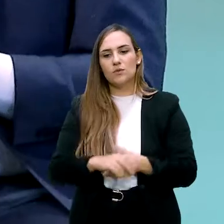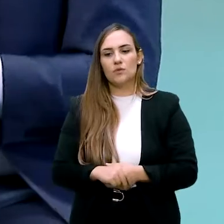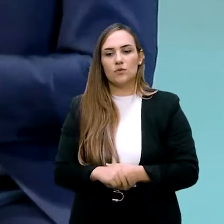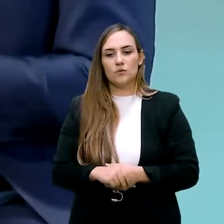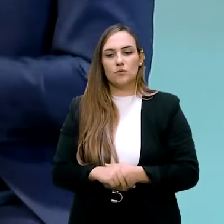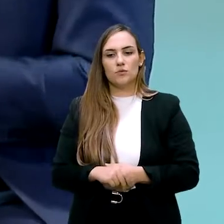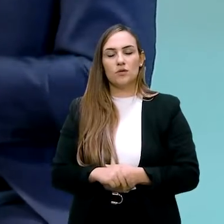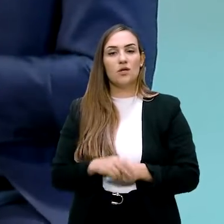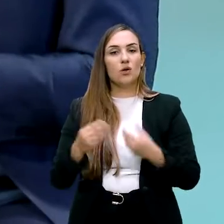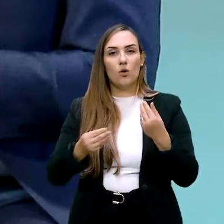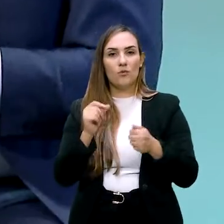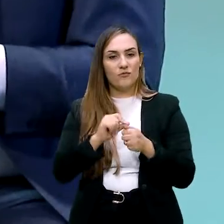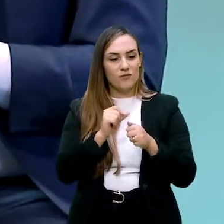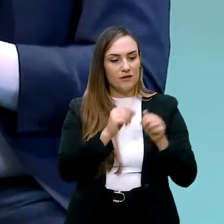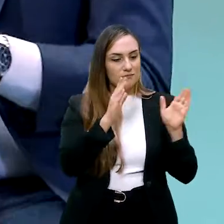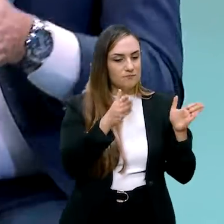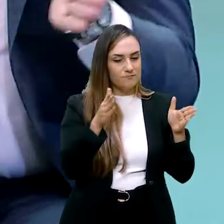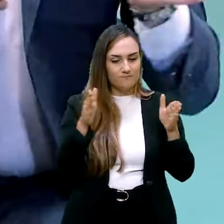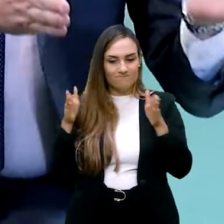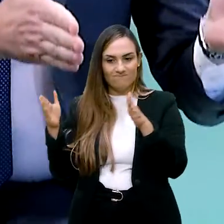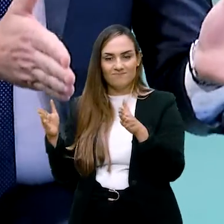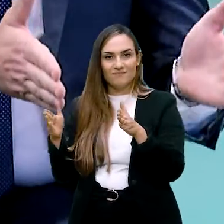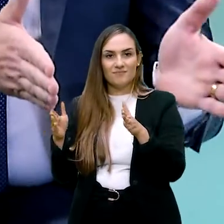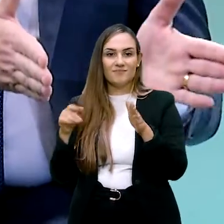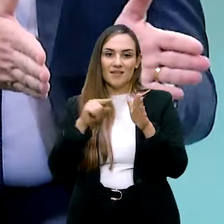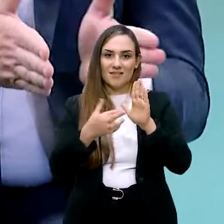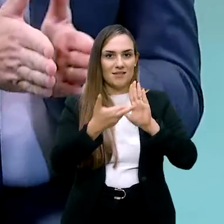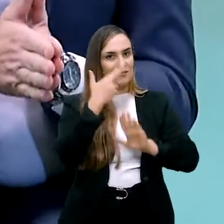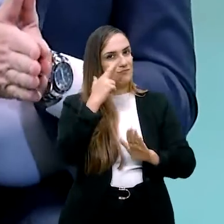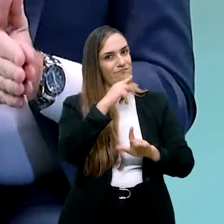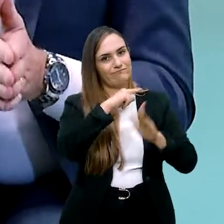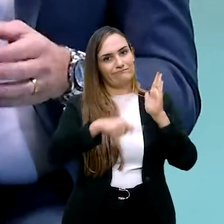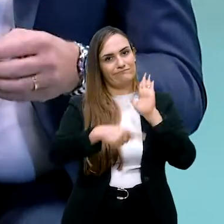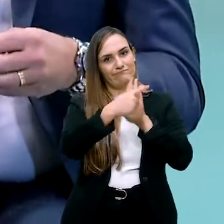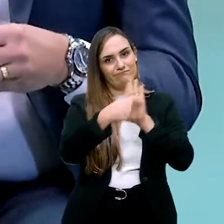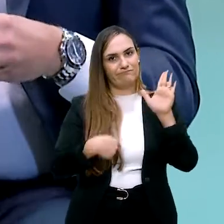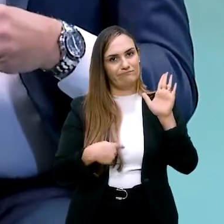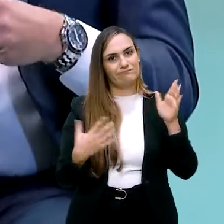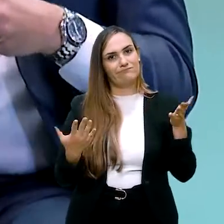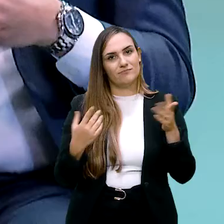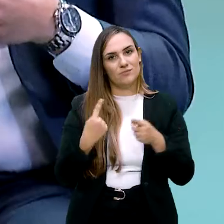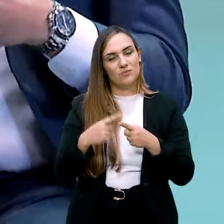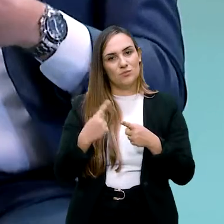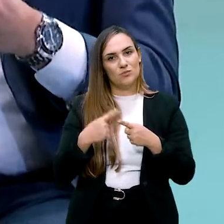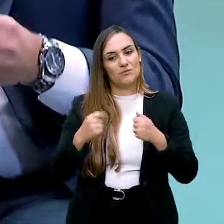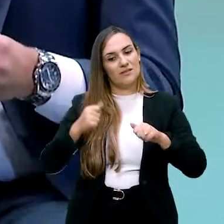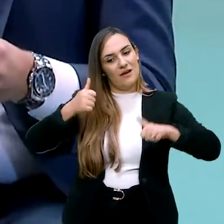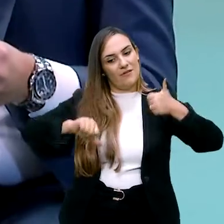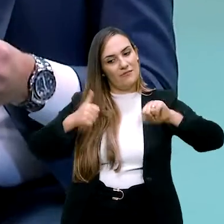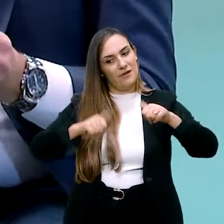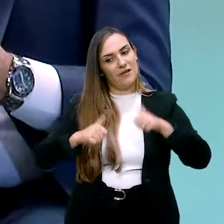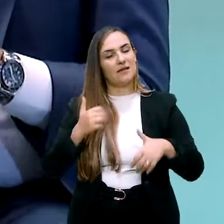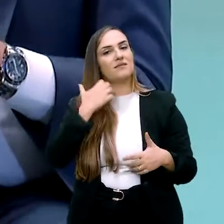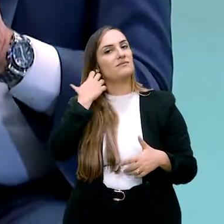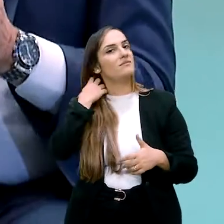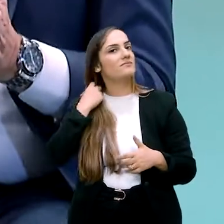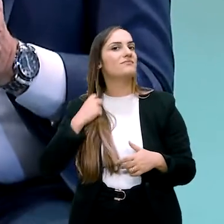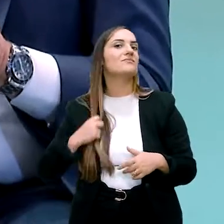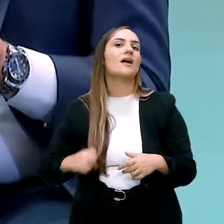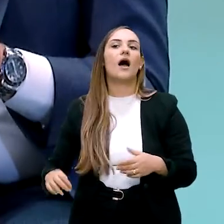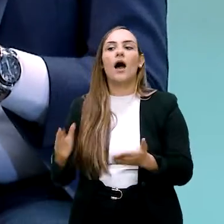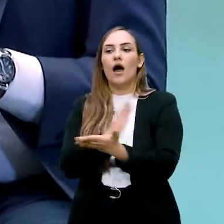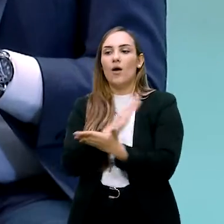de dispensação. Contudo, essa resolução foi revogada, certamente da necessidade de ser revista, né?